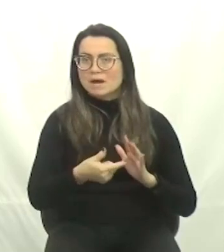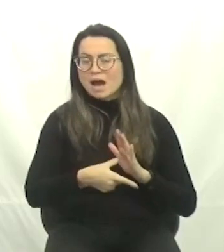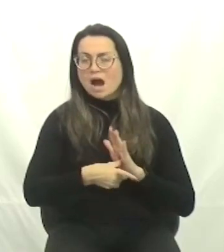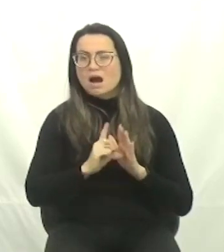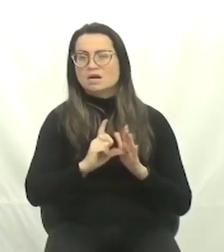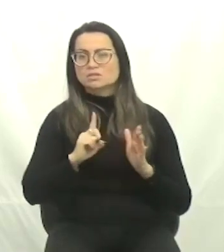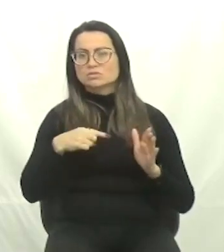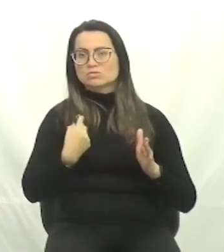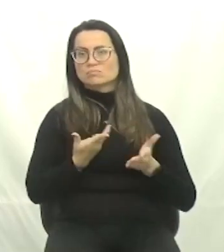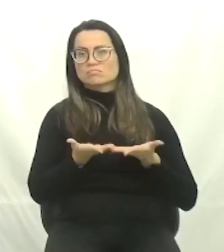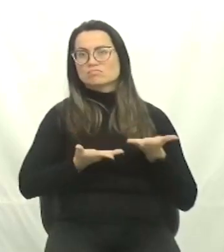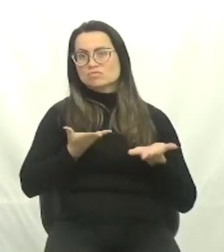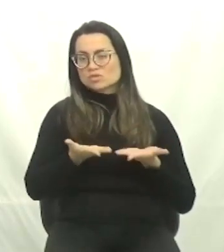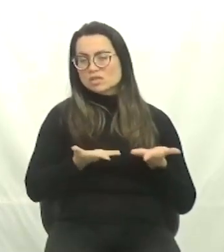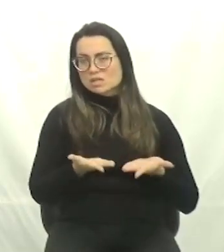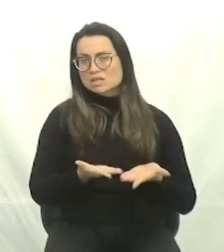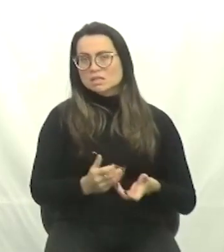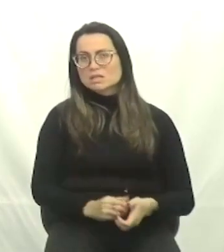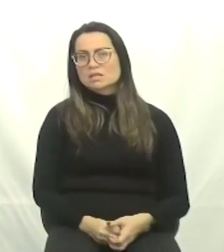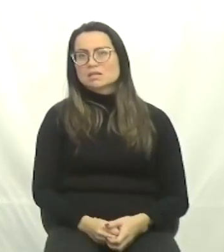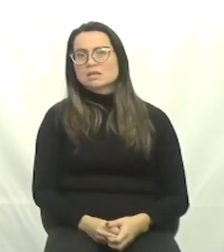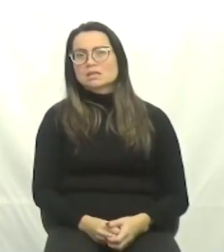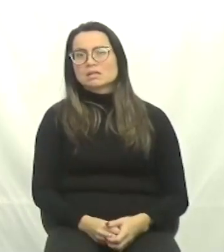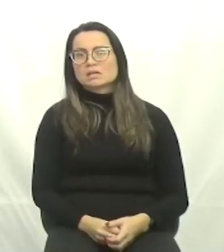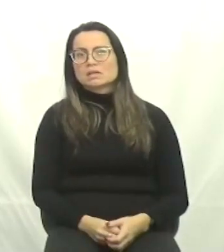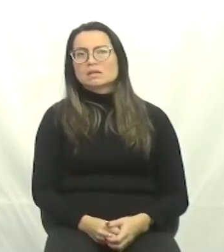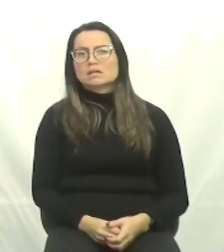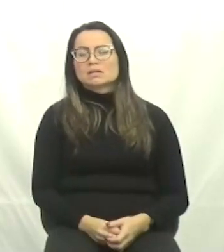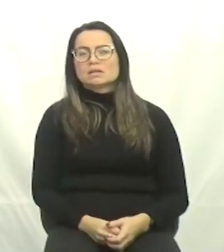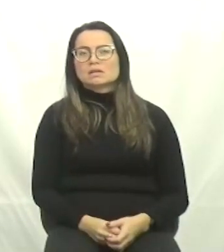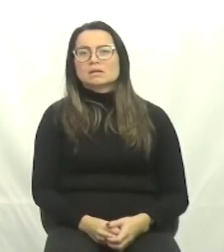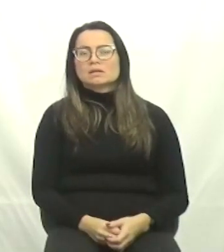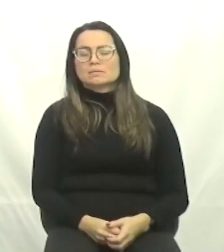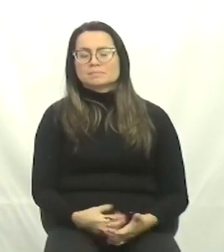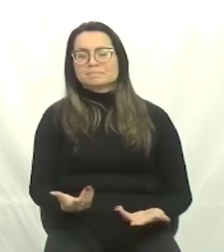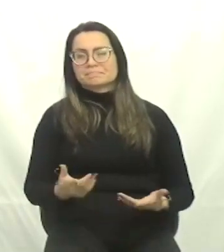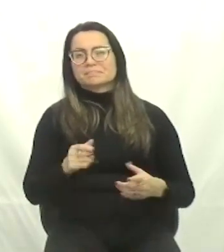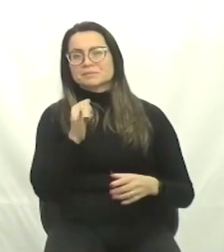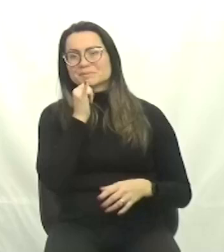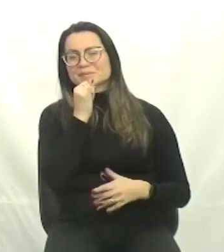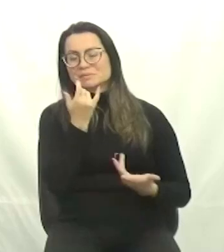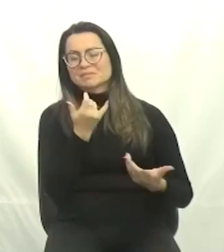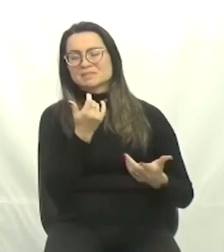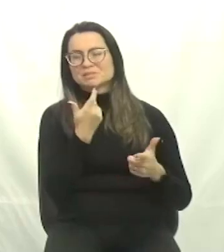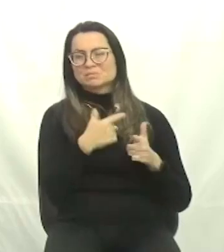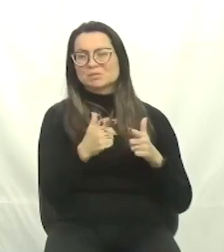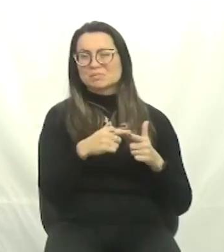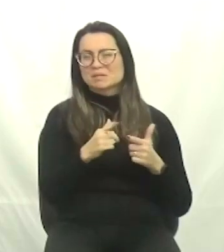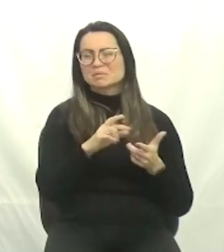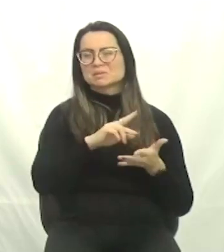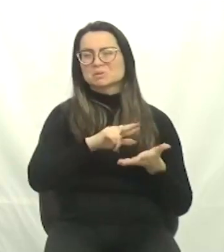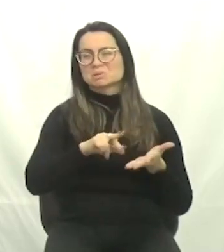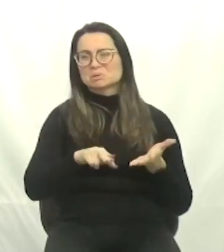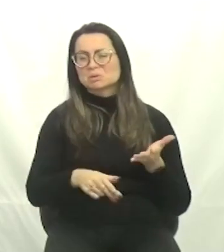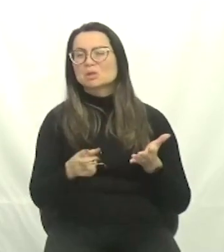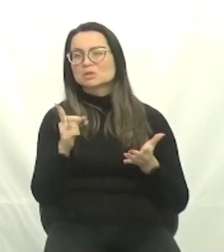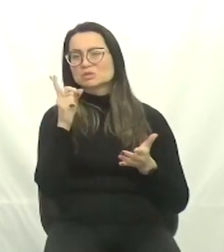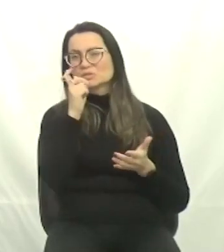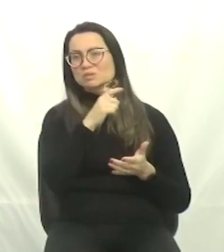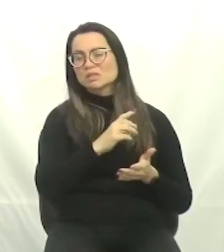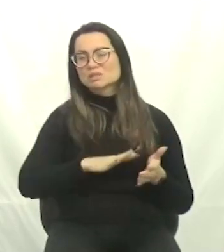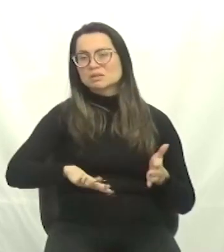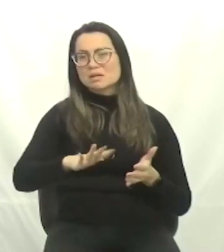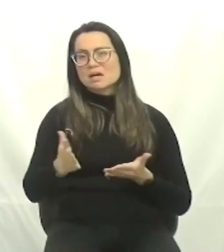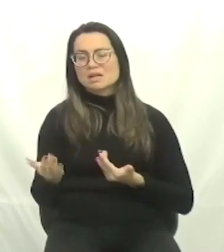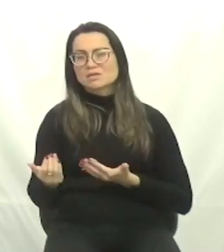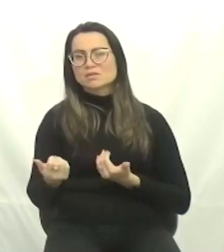do espaço ocioso na sua vida, e por consequência isso vem a violência, vem outras tantas dificuldades para a juventude. Então,